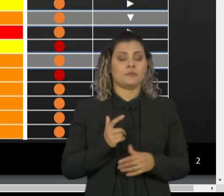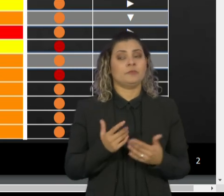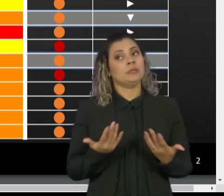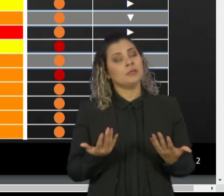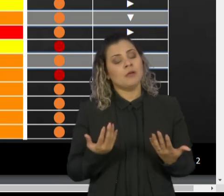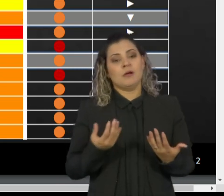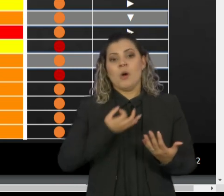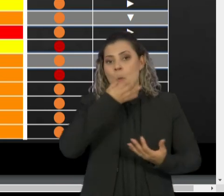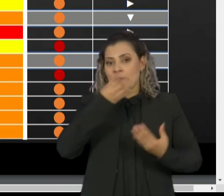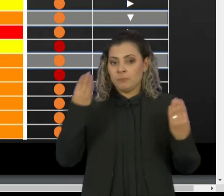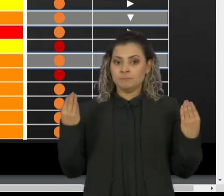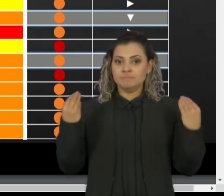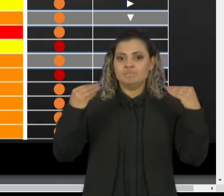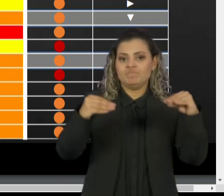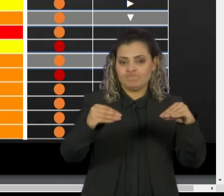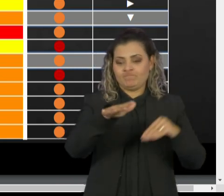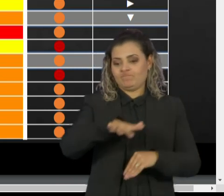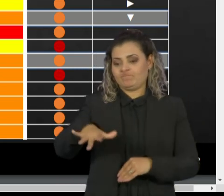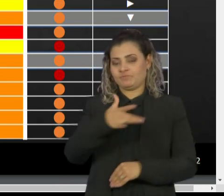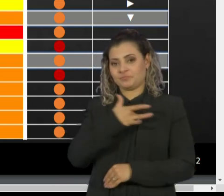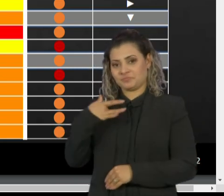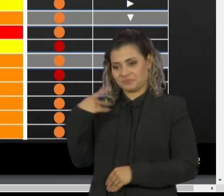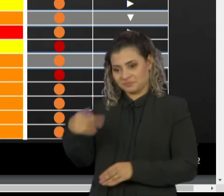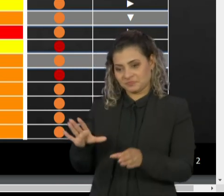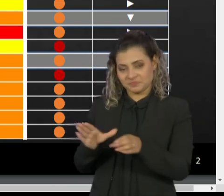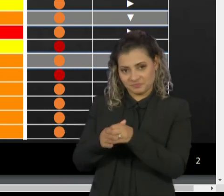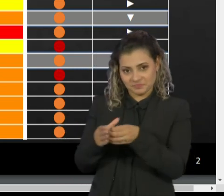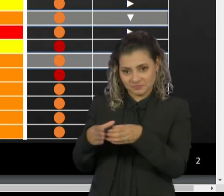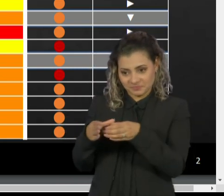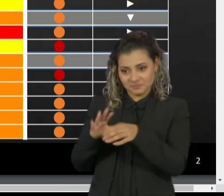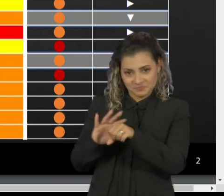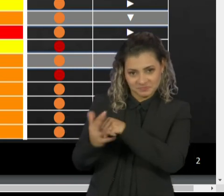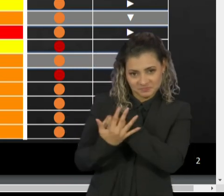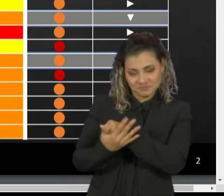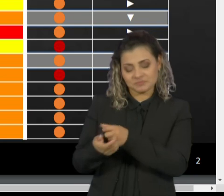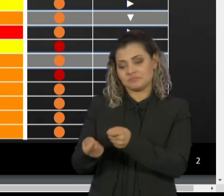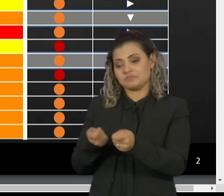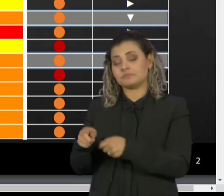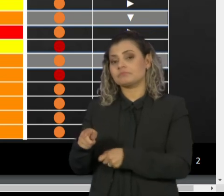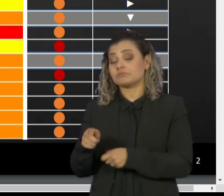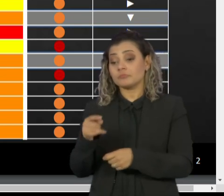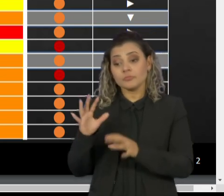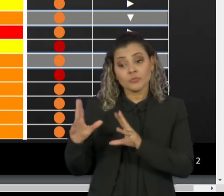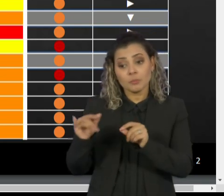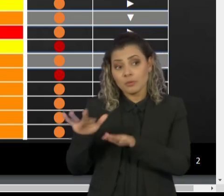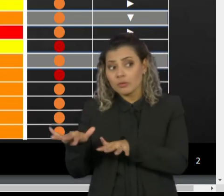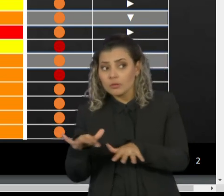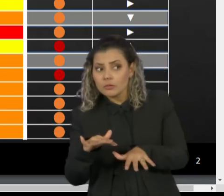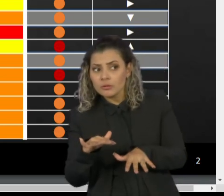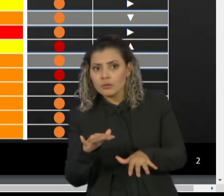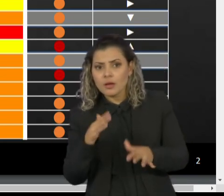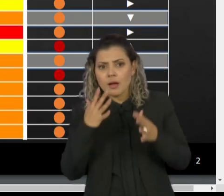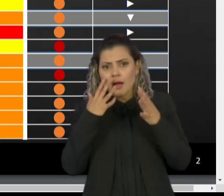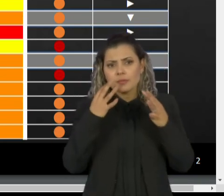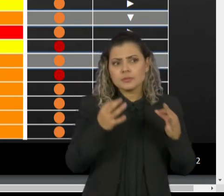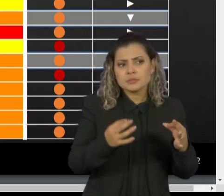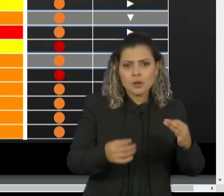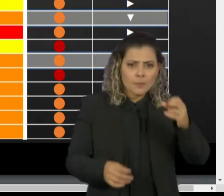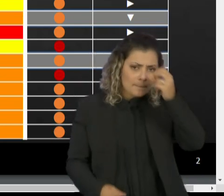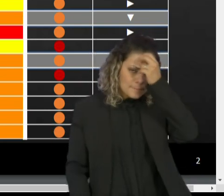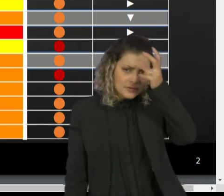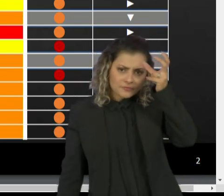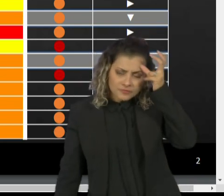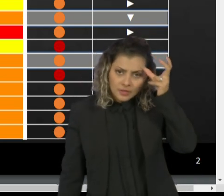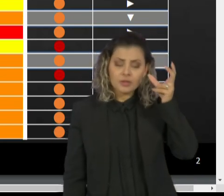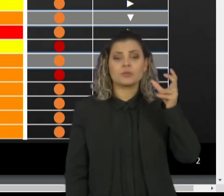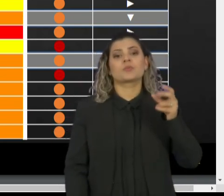técnica do Comitê de Saúde do Centro de Contingência, chamando a atenção dos prefeitos